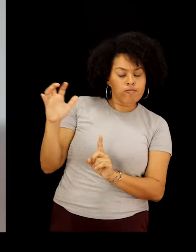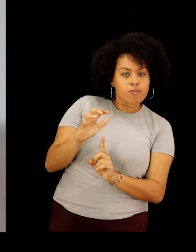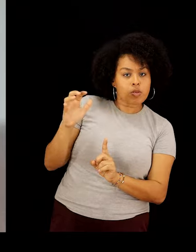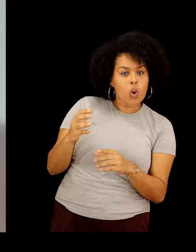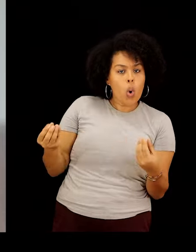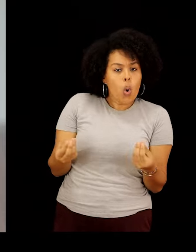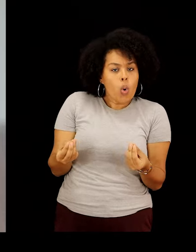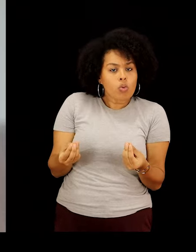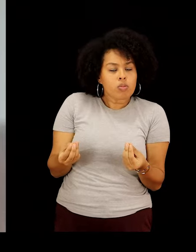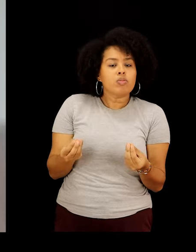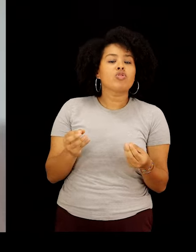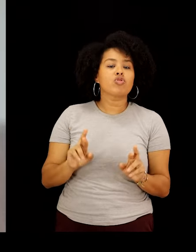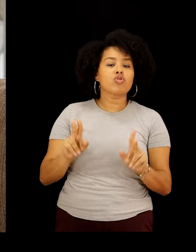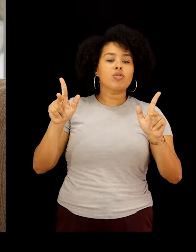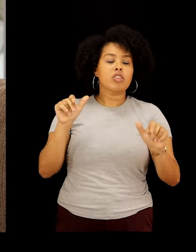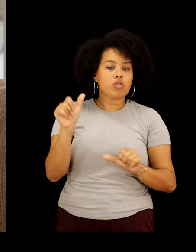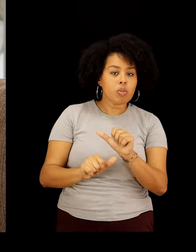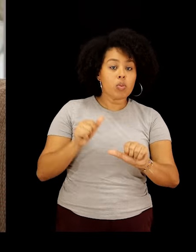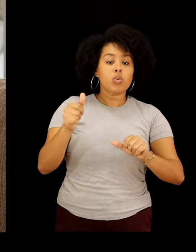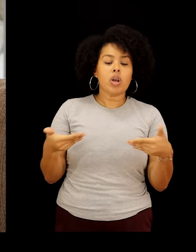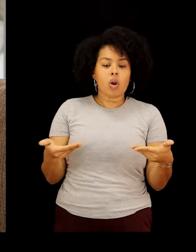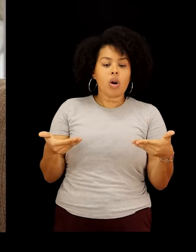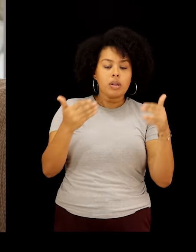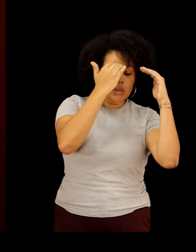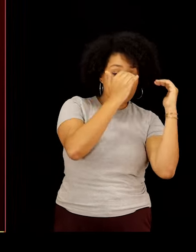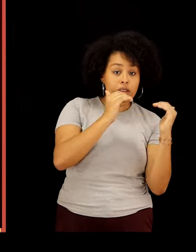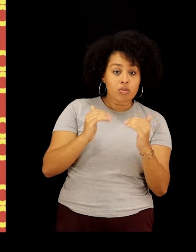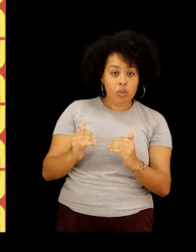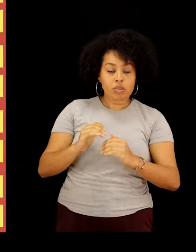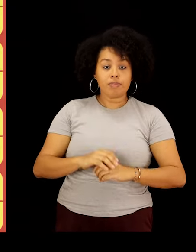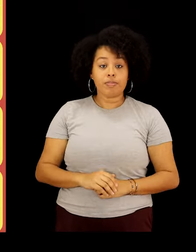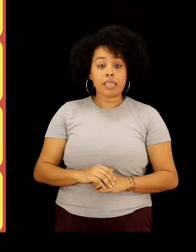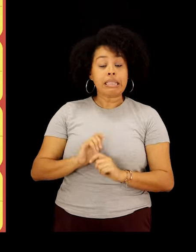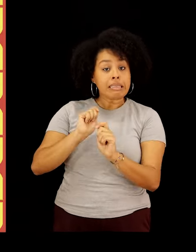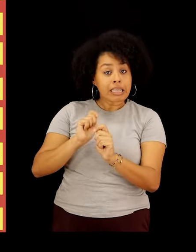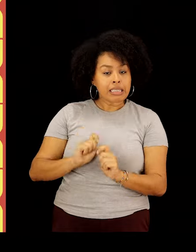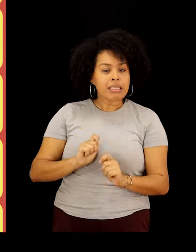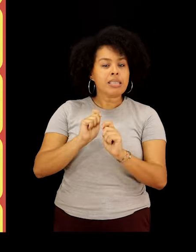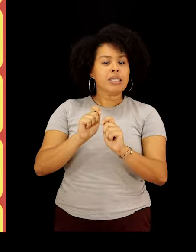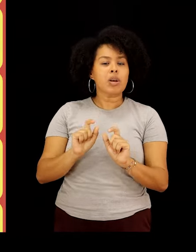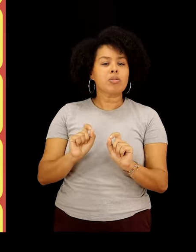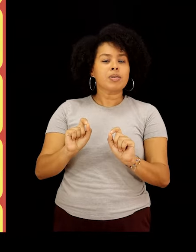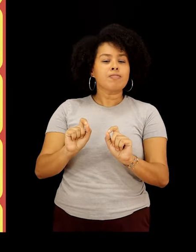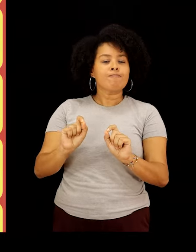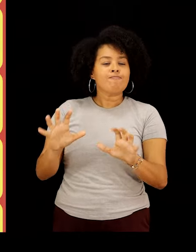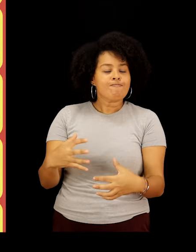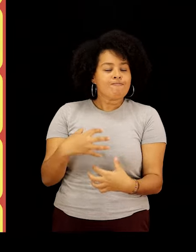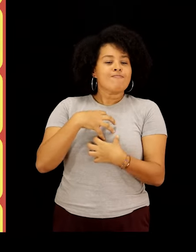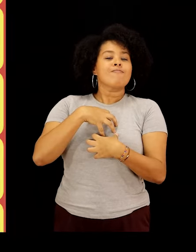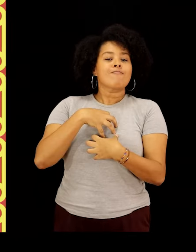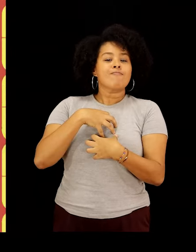é tratada diferente. Eu acho que é tratada com muito mais respeito. Bom, o Naná, então, além de toda essa